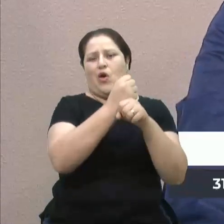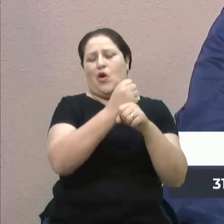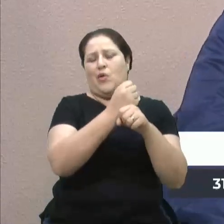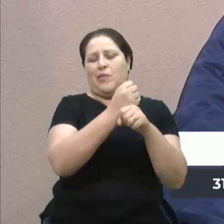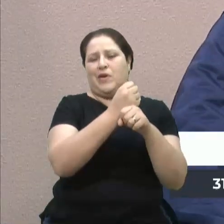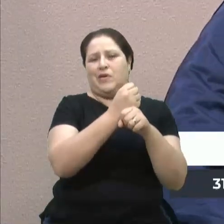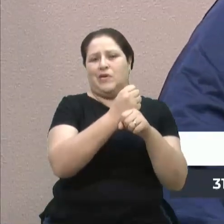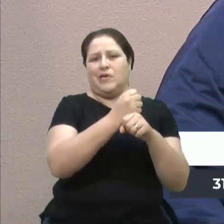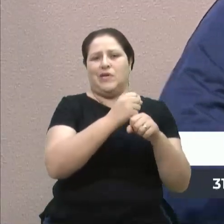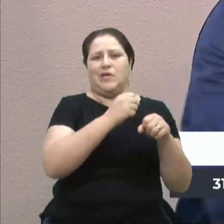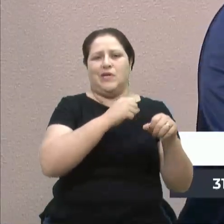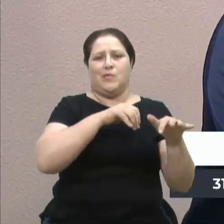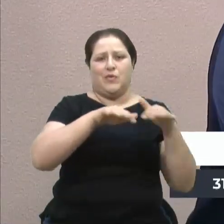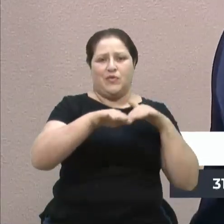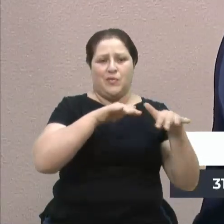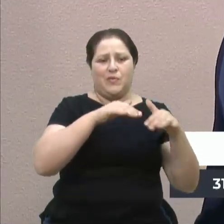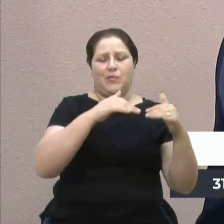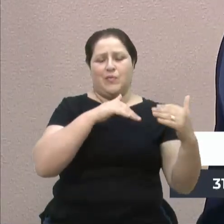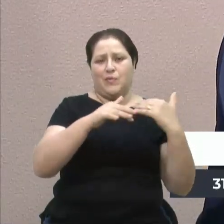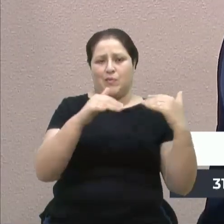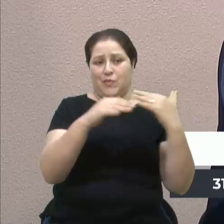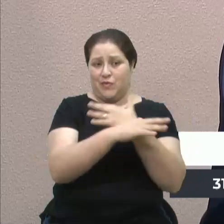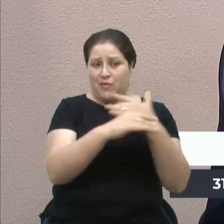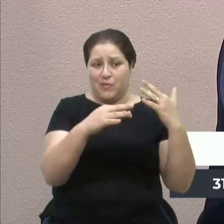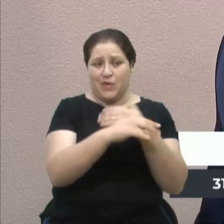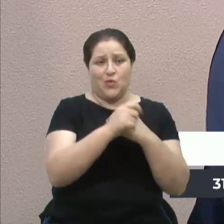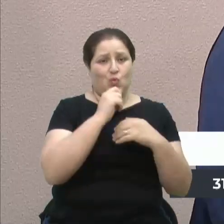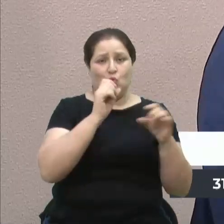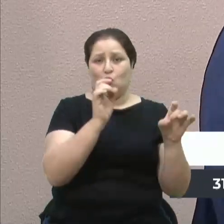inacabada. Então, eu faço essa minha